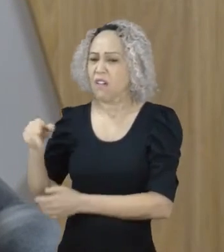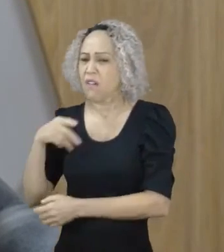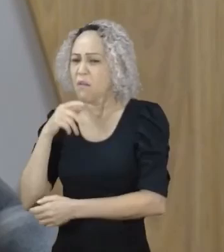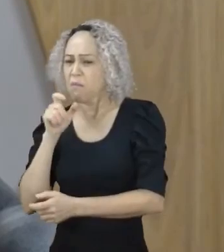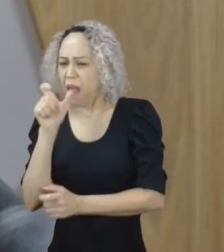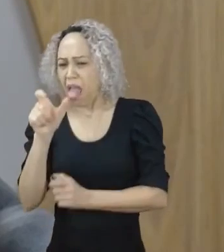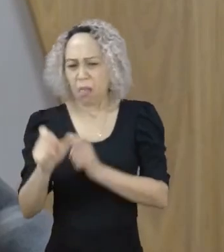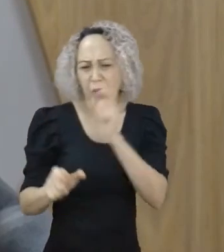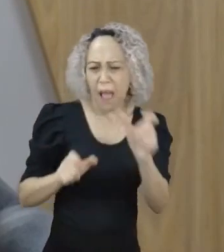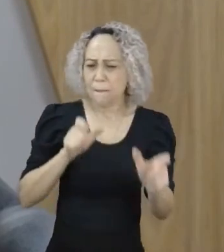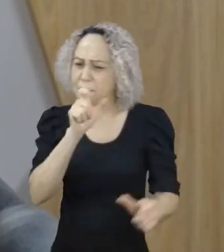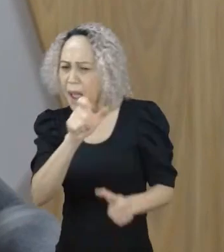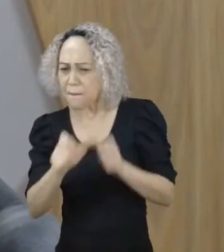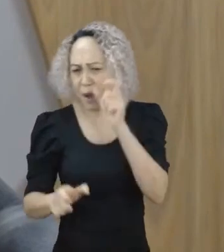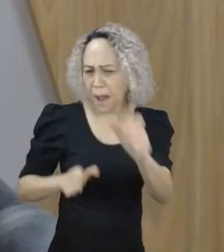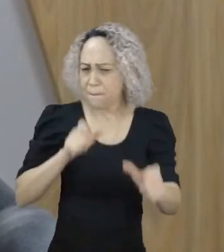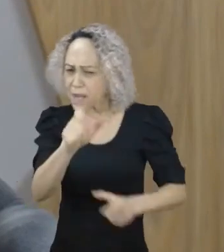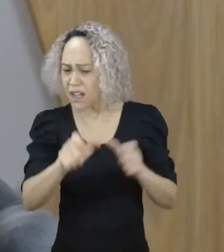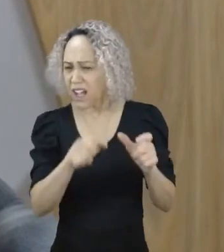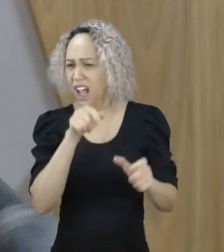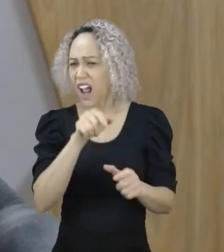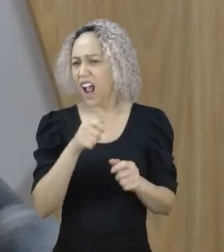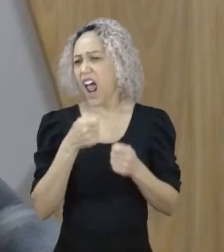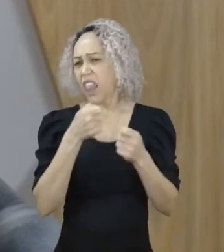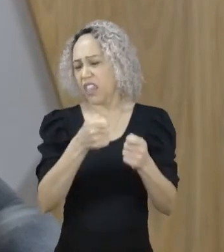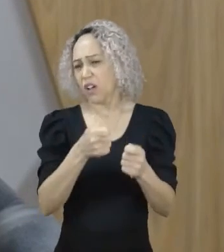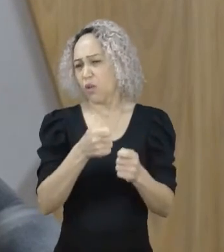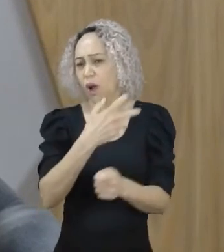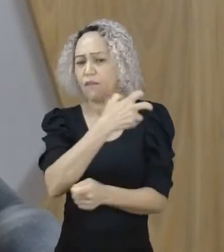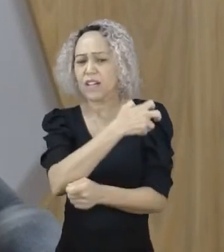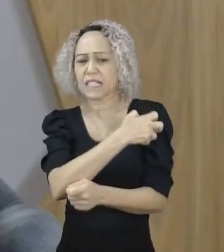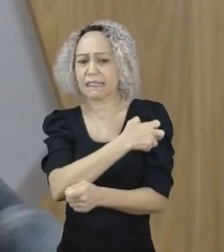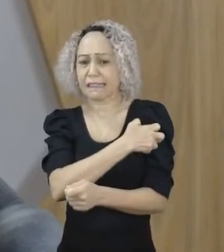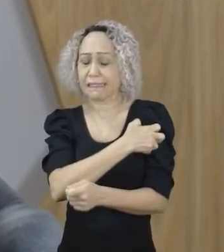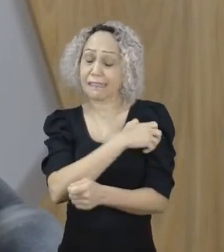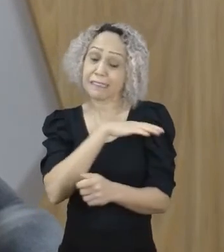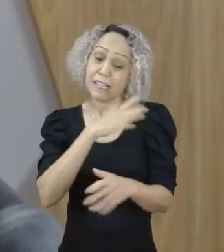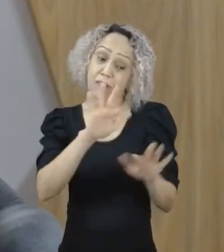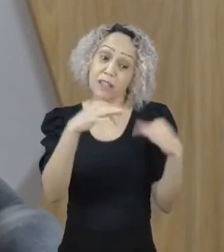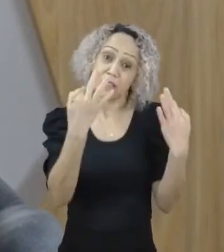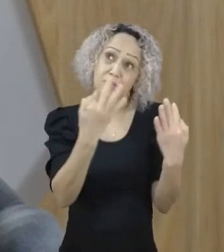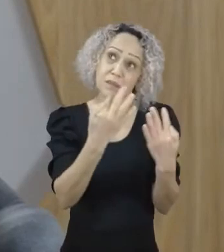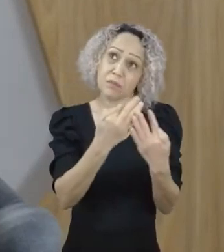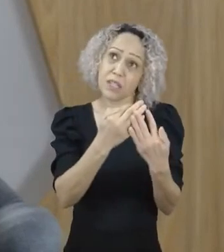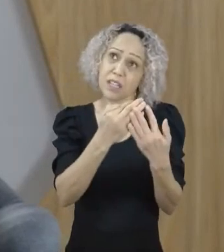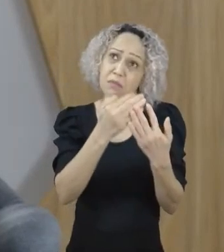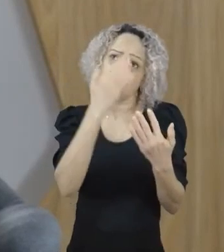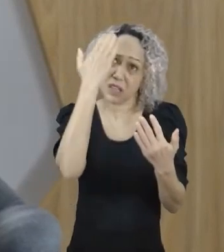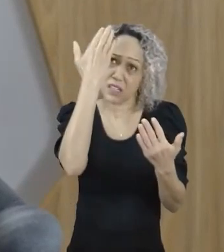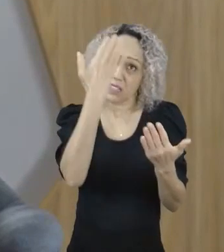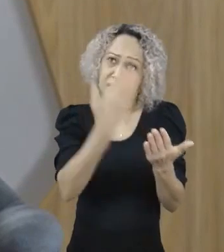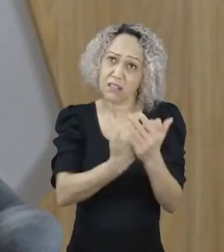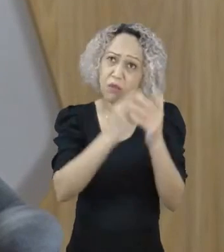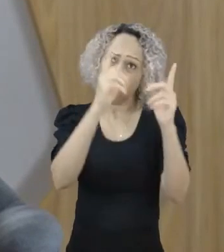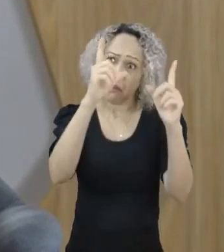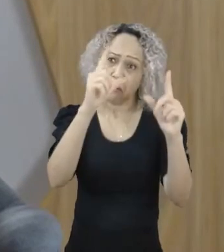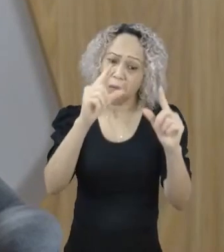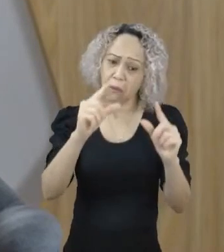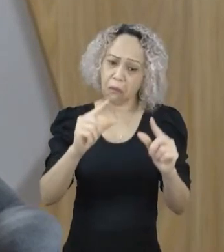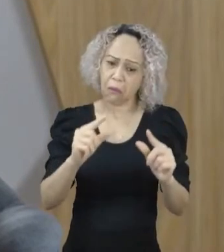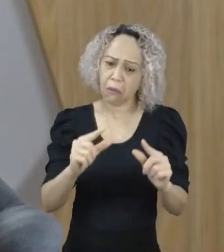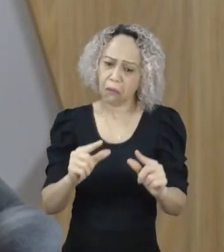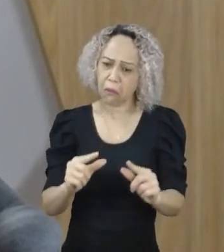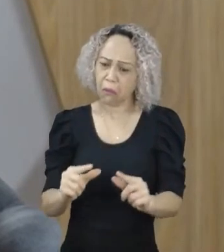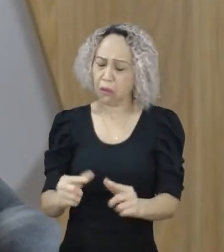eleitorais. Isso é algo irresponsável, é algo criminoso. Municípios que tinham cobertura vacinal